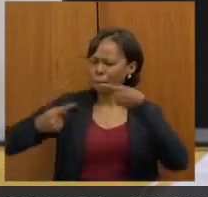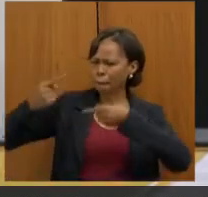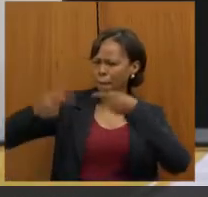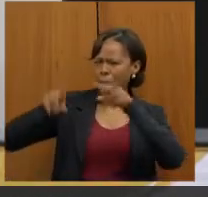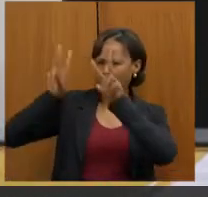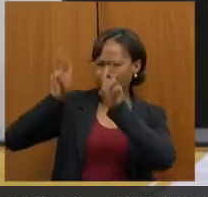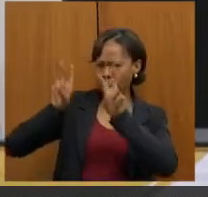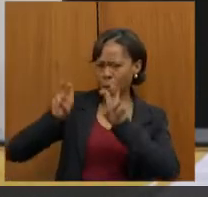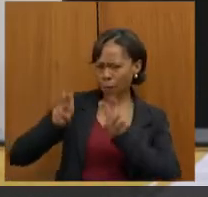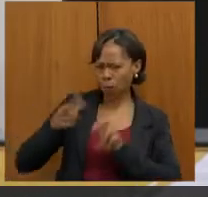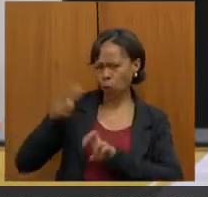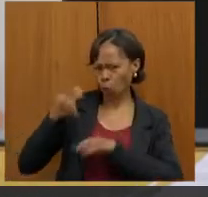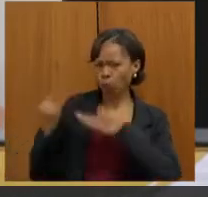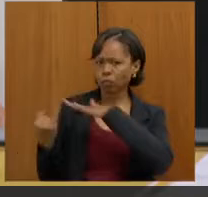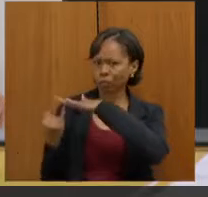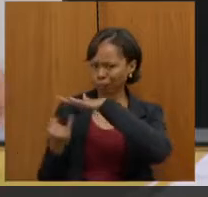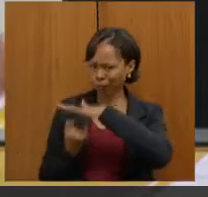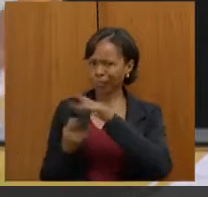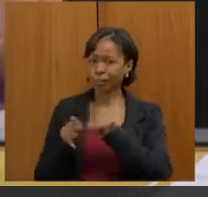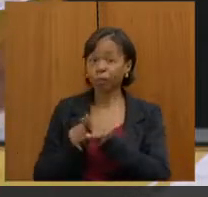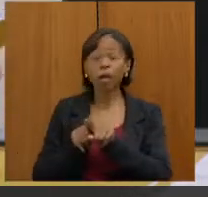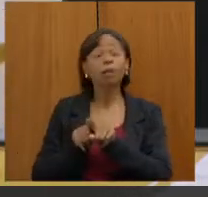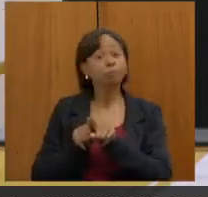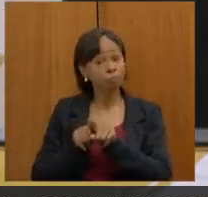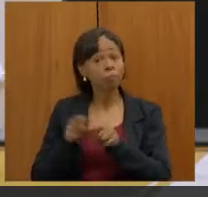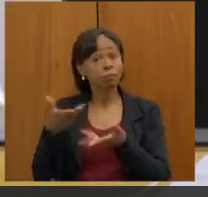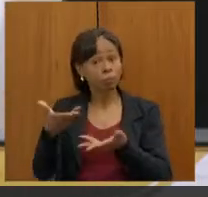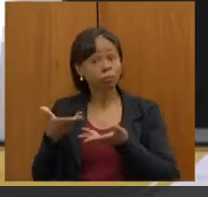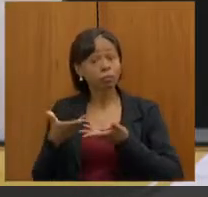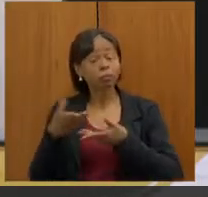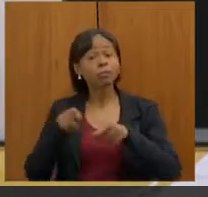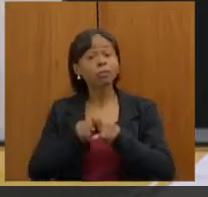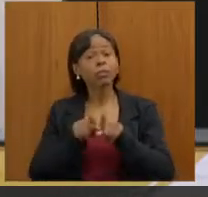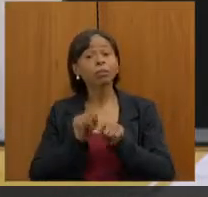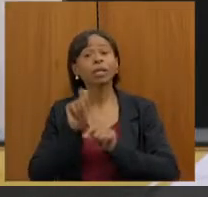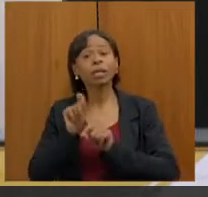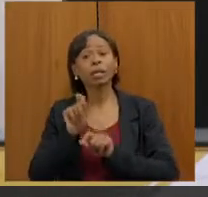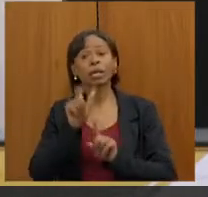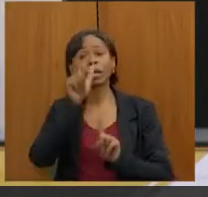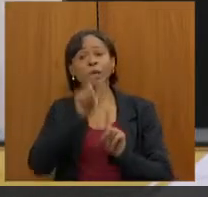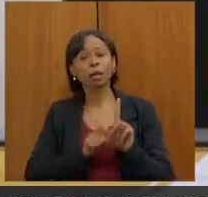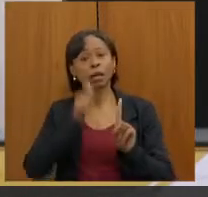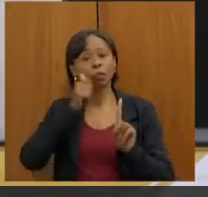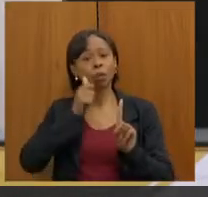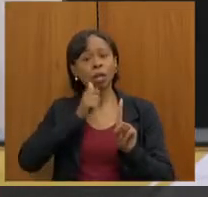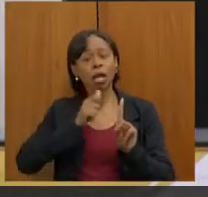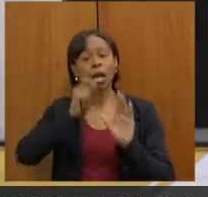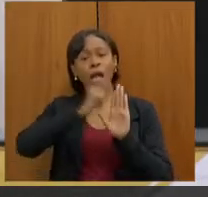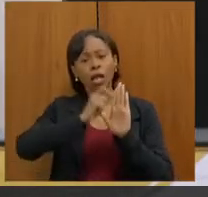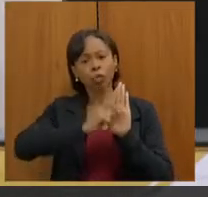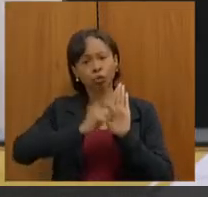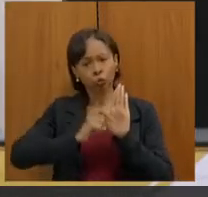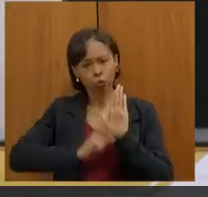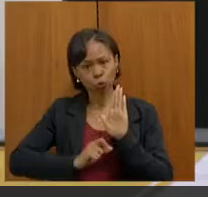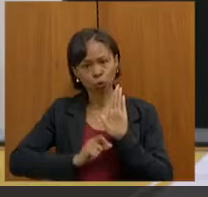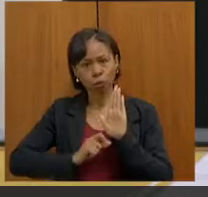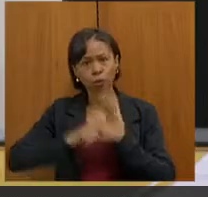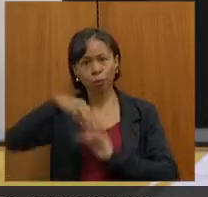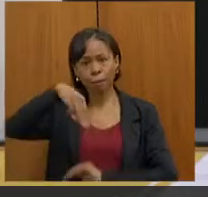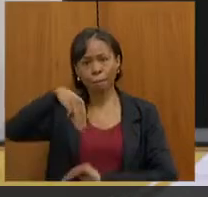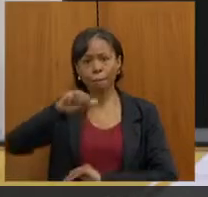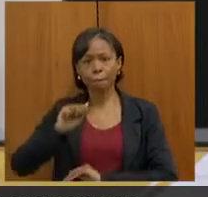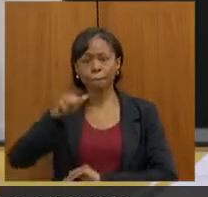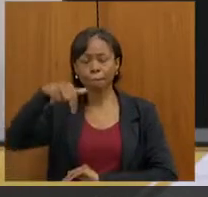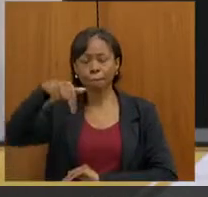a luz de outras instituições vamos receber inclusive é uma escritora a madu